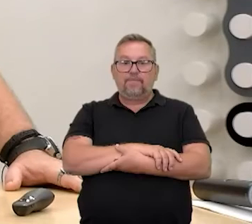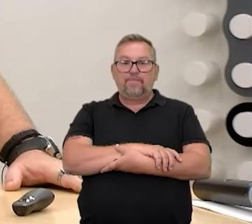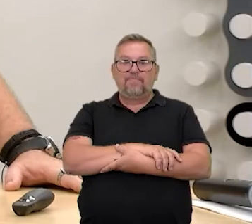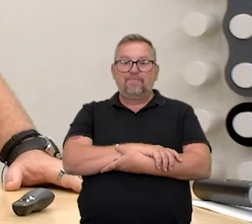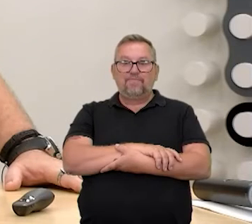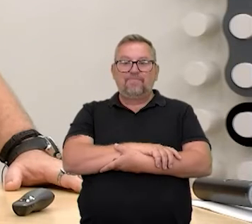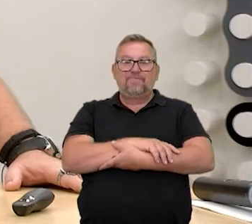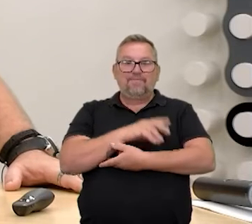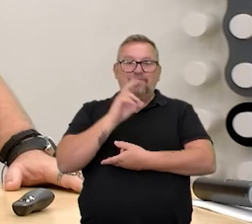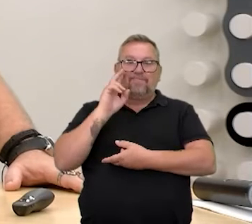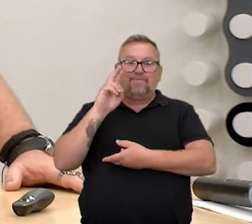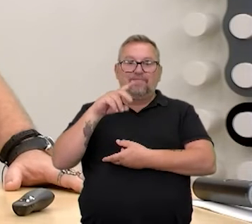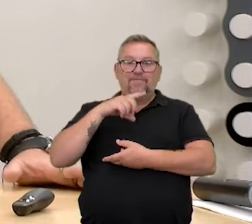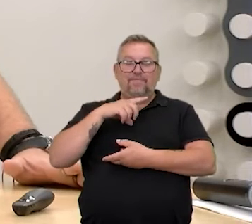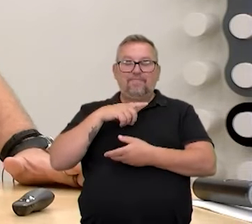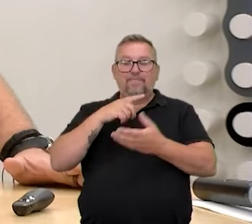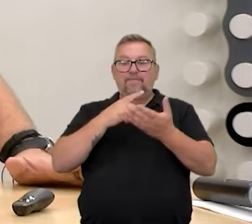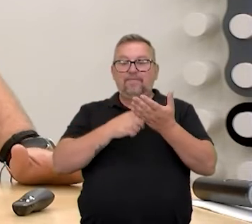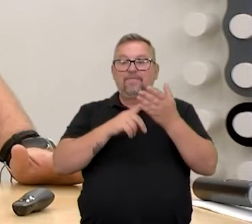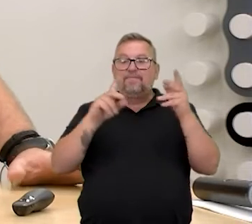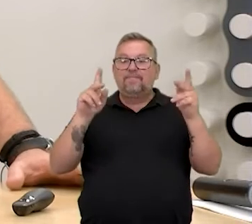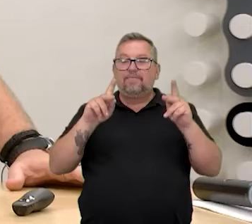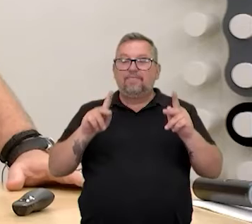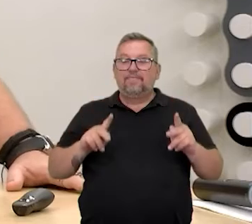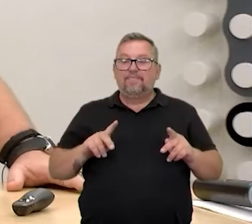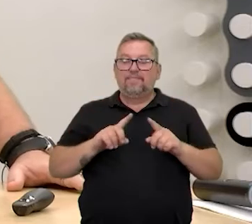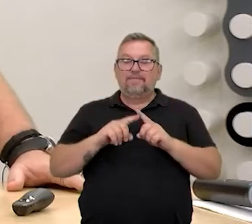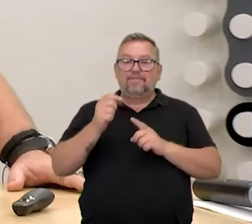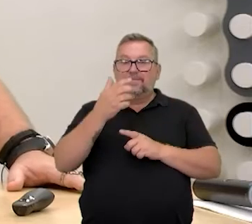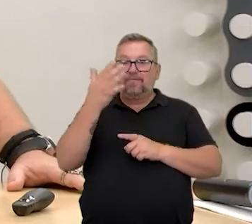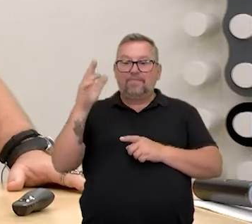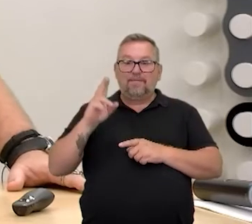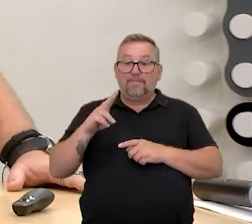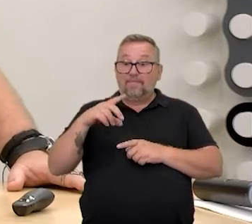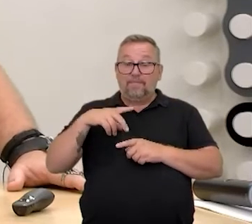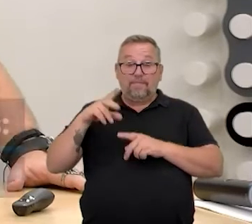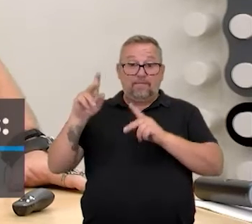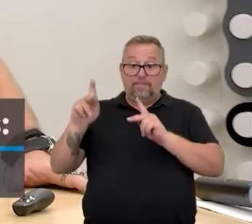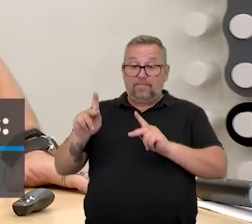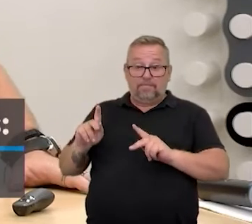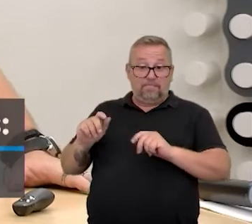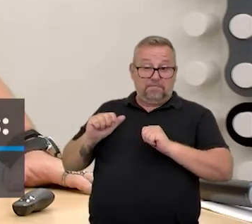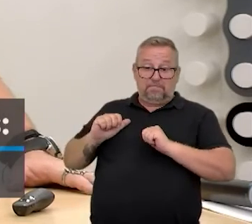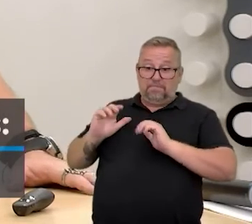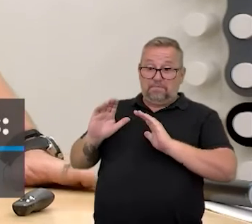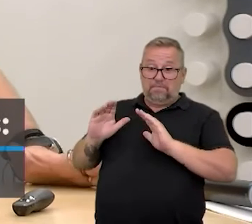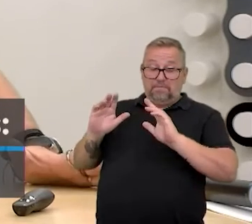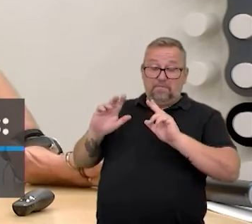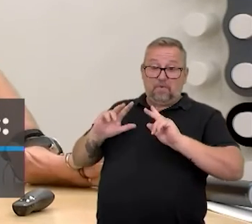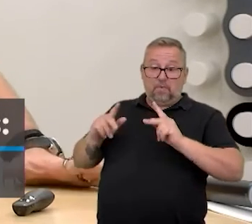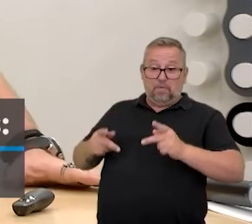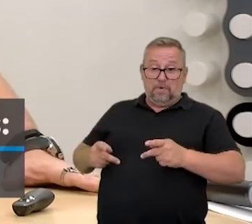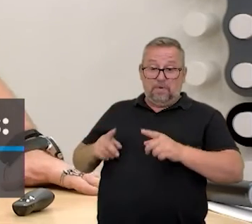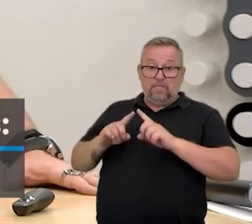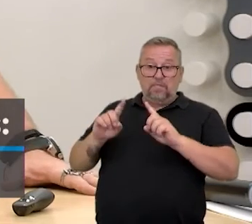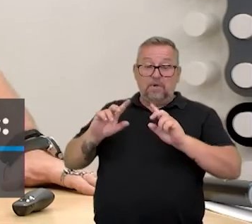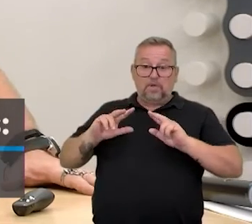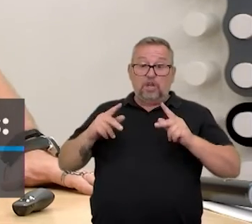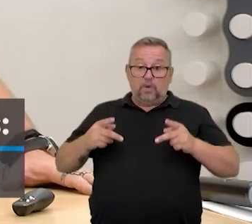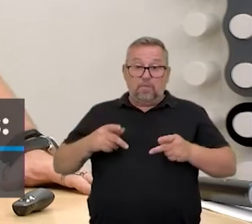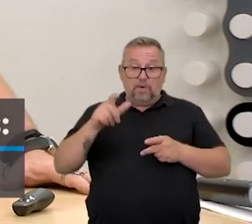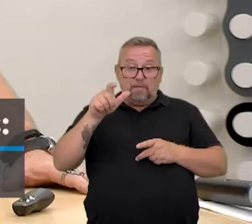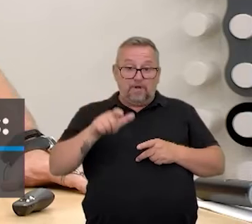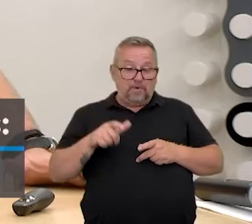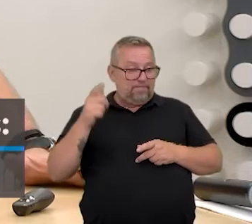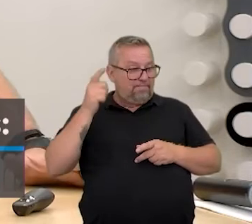Chegamos aí à hora de ter um acordo de paz. Na verdade, a natureza sempre esteve em paz, né, com o ser humano, né? O ser humano que não consegue fazer